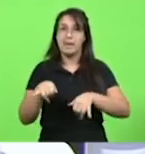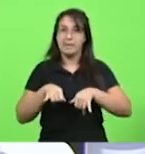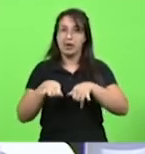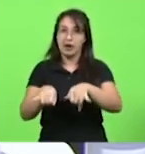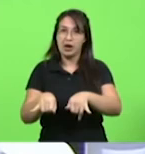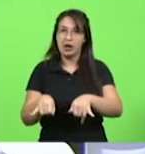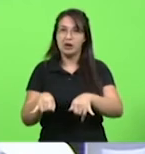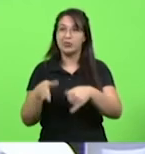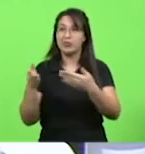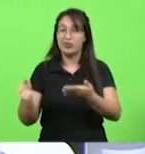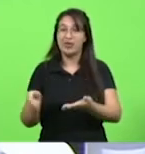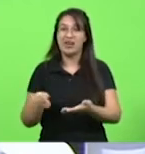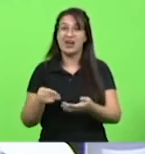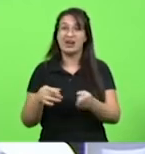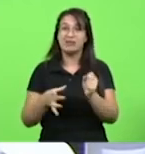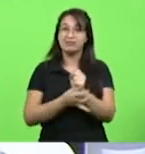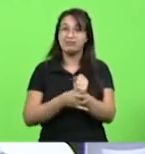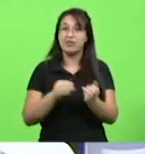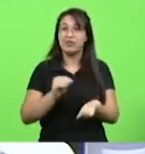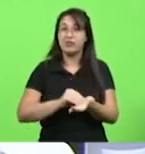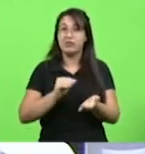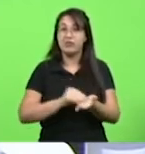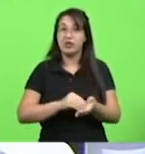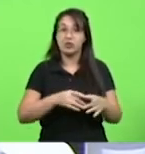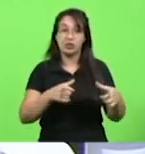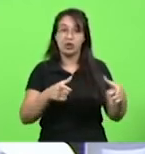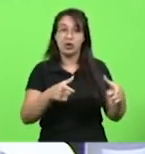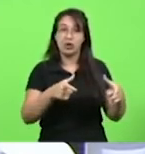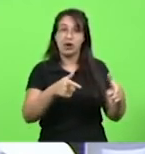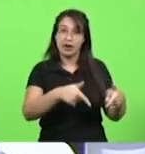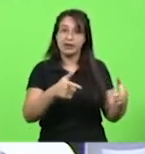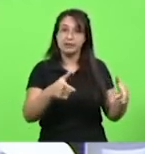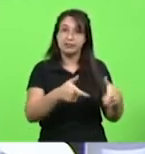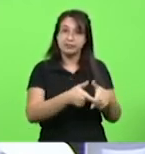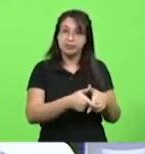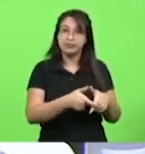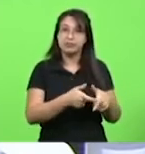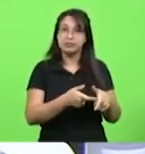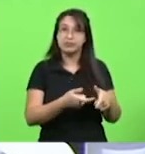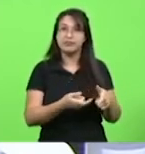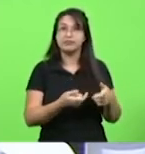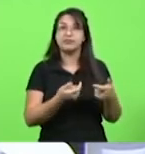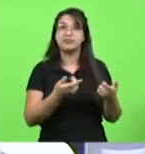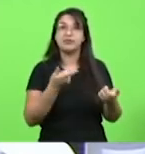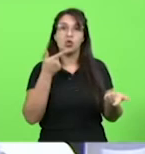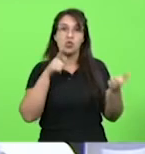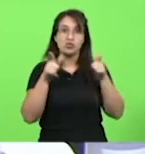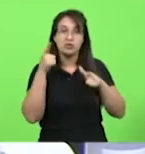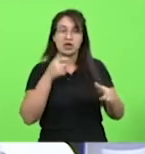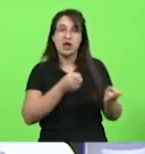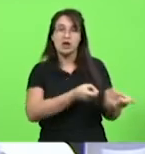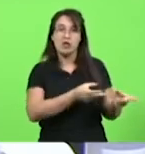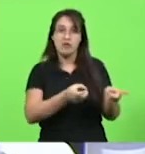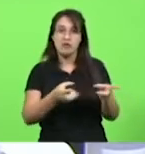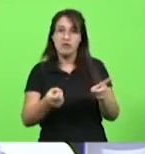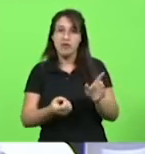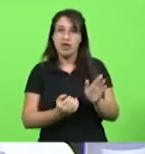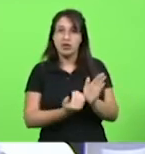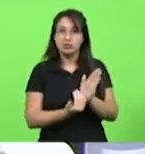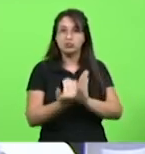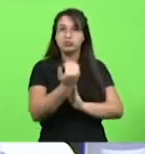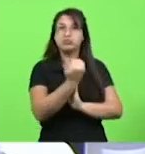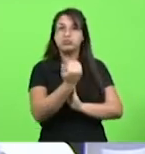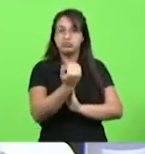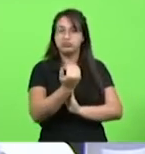e a concentração de pessoas é mínima a lucratividade altíssima o Estado de Santa Catarina vai